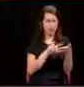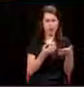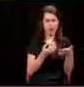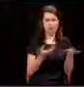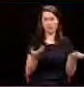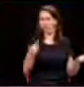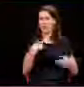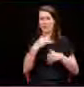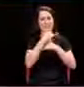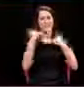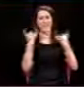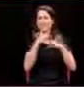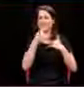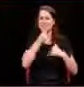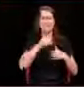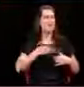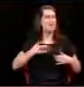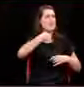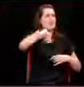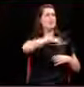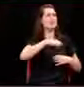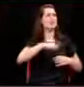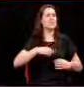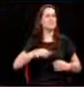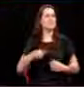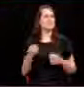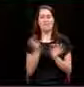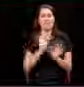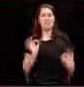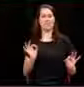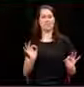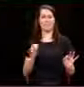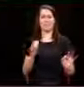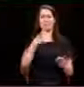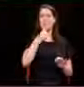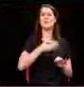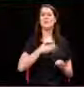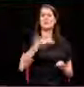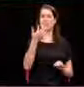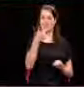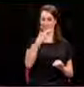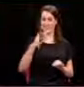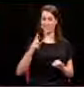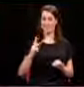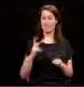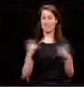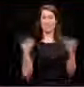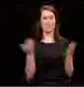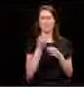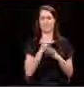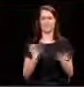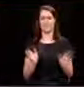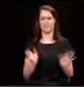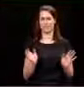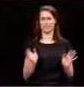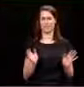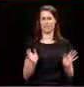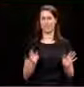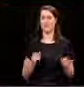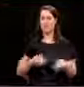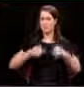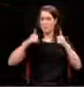somos realmente um espetáculo. A Benfica TV é um espetáculo e, mais uma vez, bem haja por um serviço